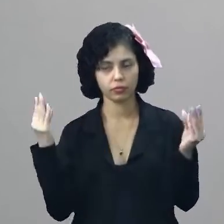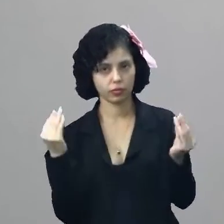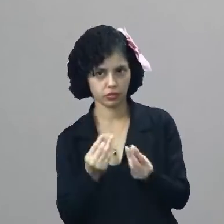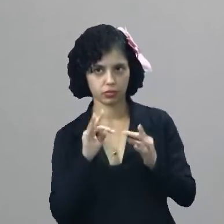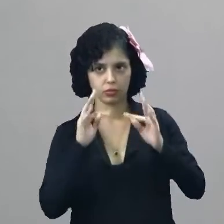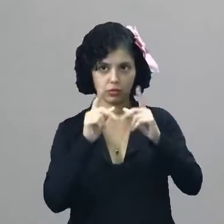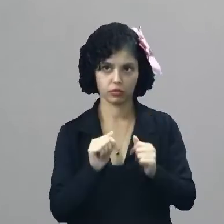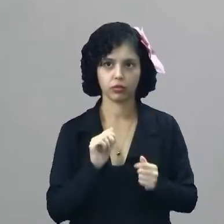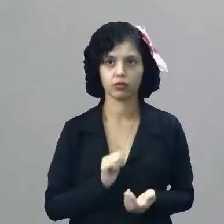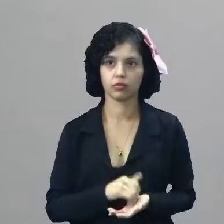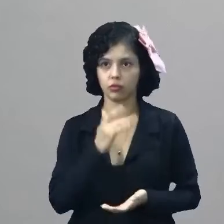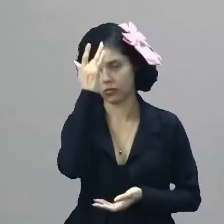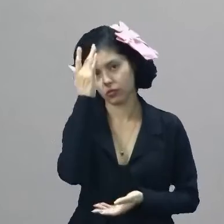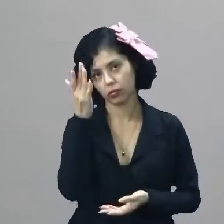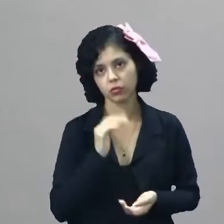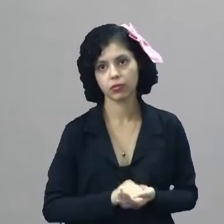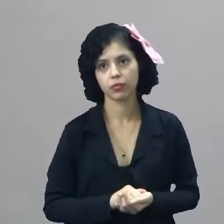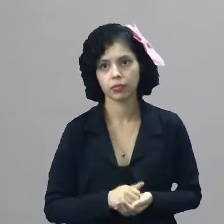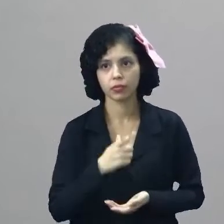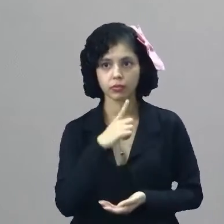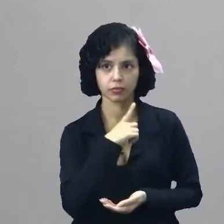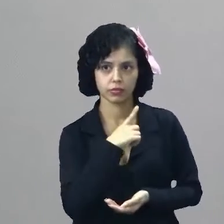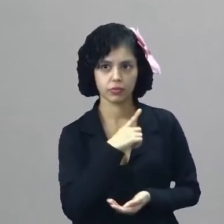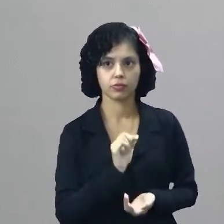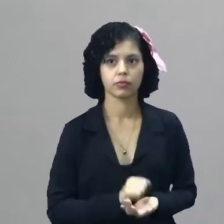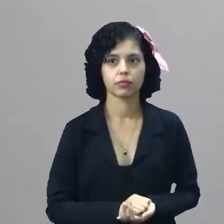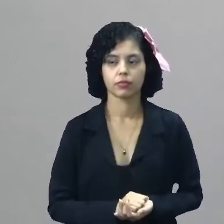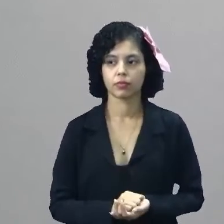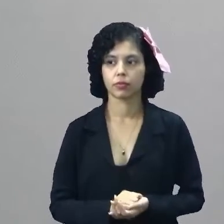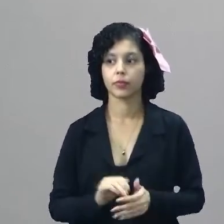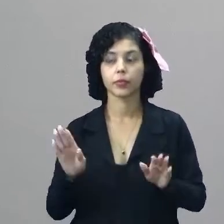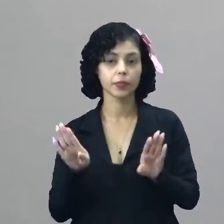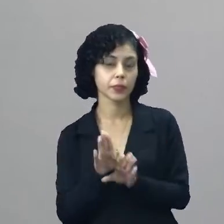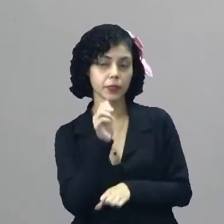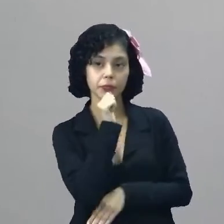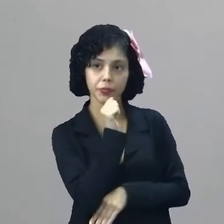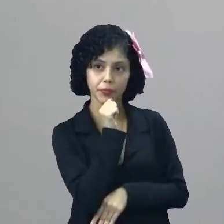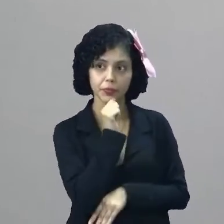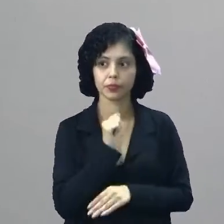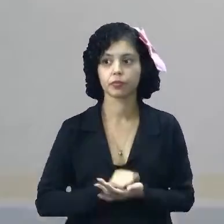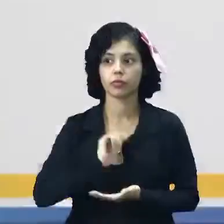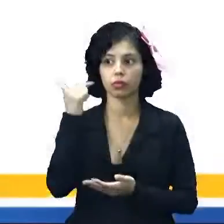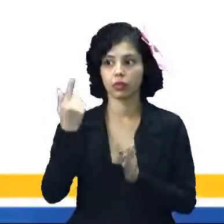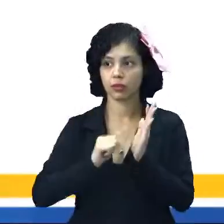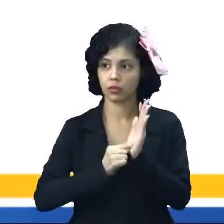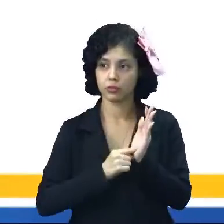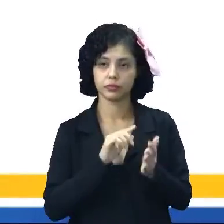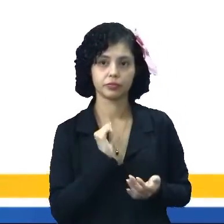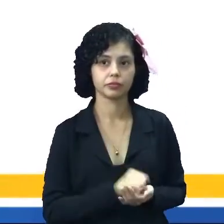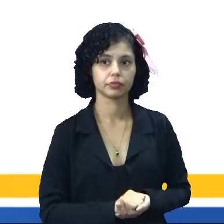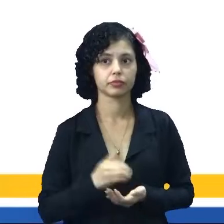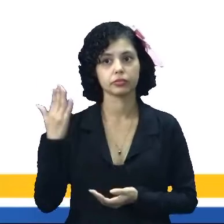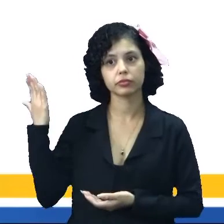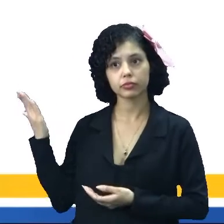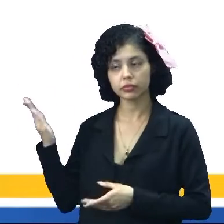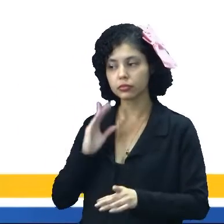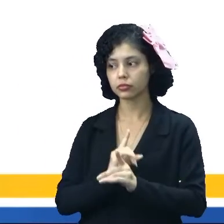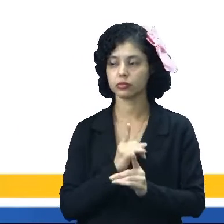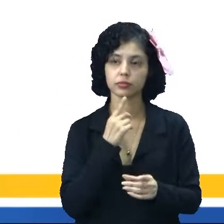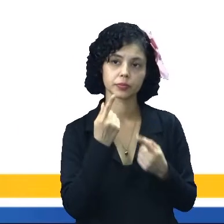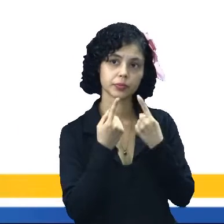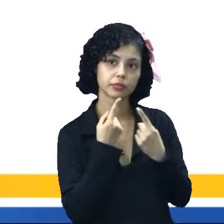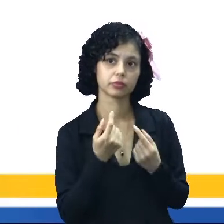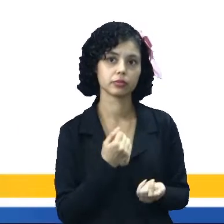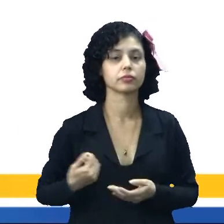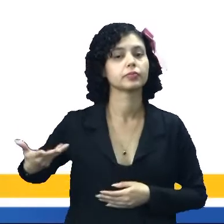todos também eles são fáceis de ser adquiridos. Além dos ácidos, outro ponto importante que a gente tem também para discutir